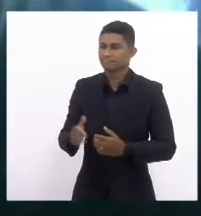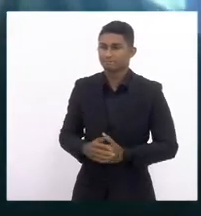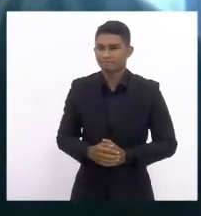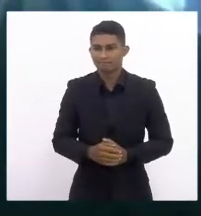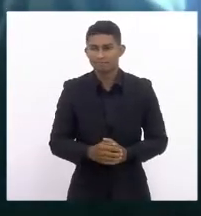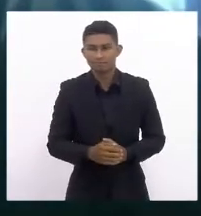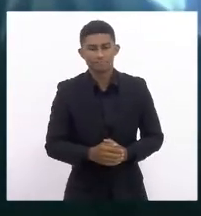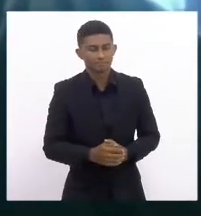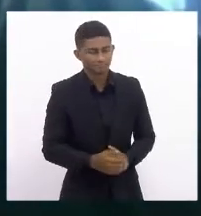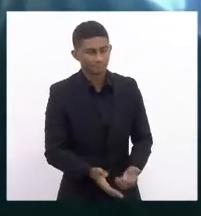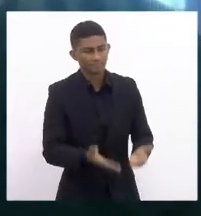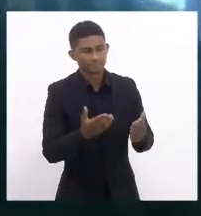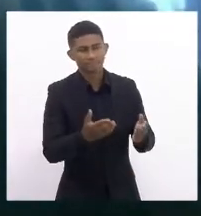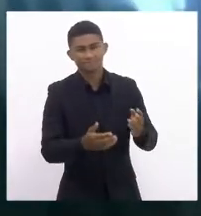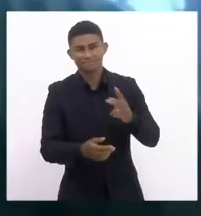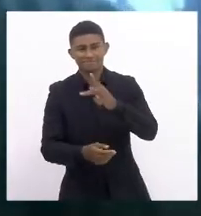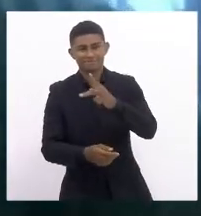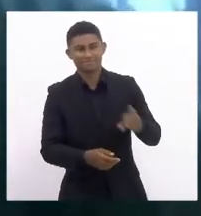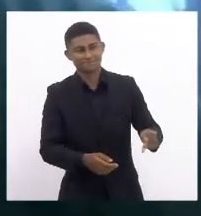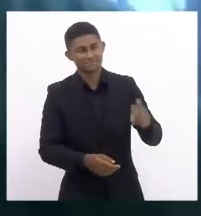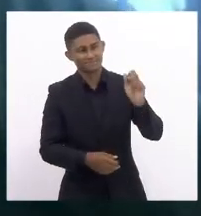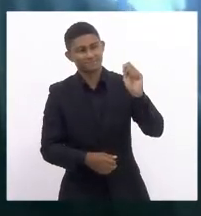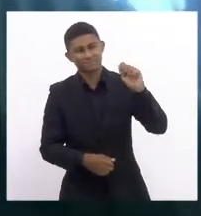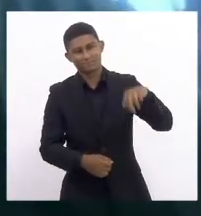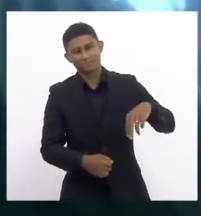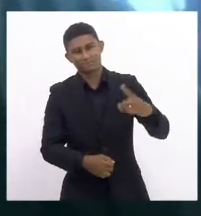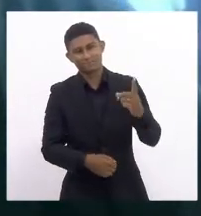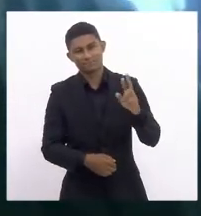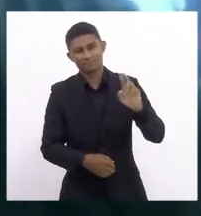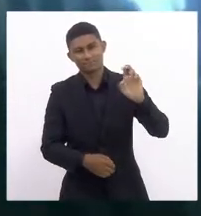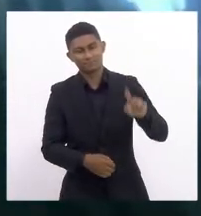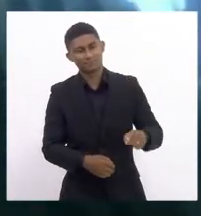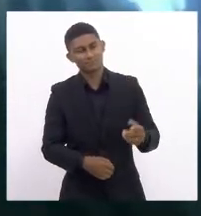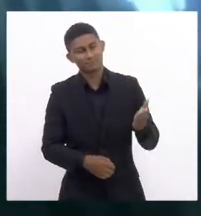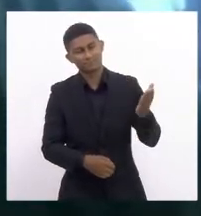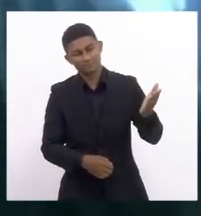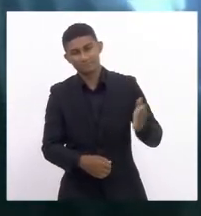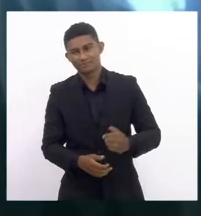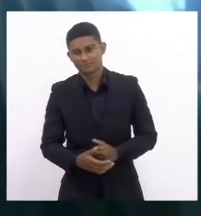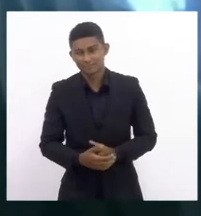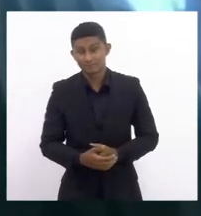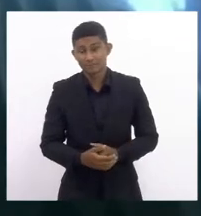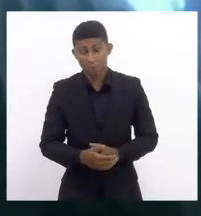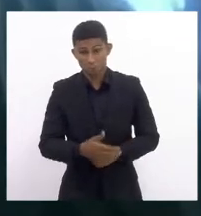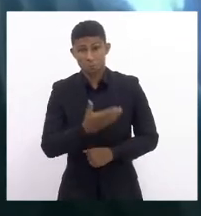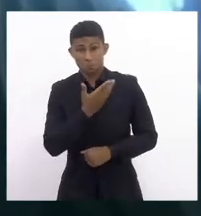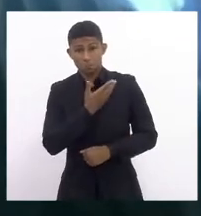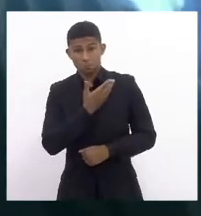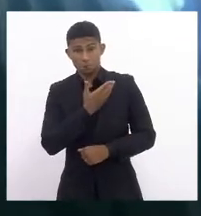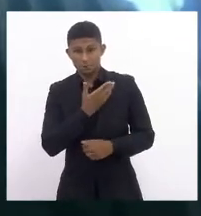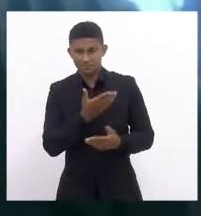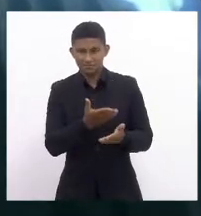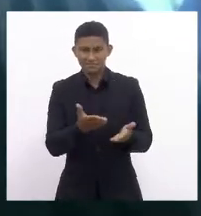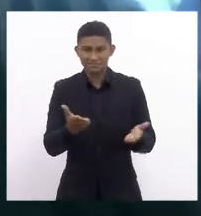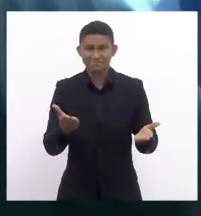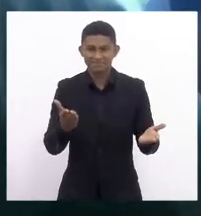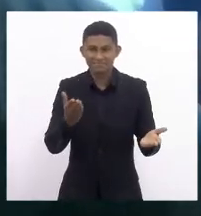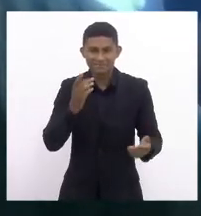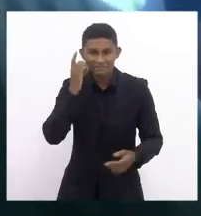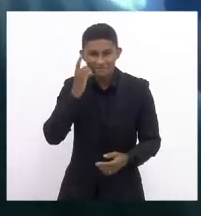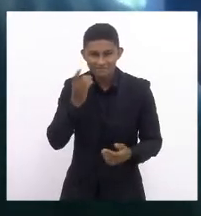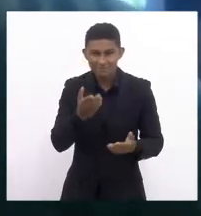Presidente democrático André Siciliano. Minhas colegas deputadas, meus